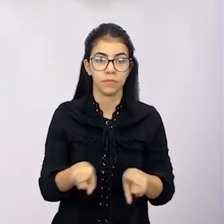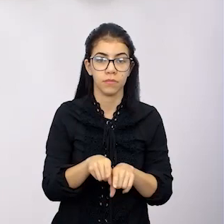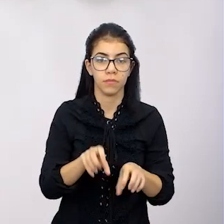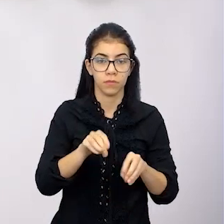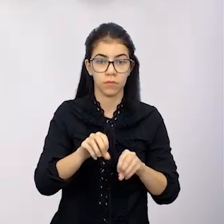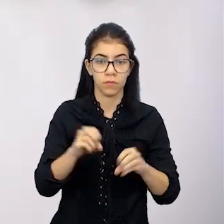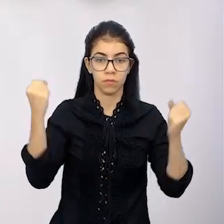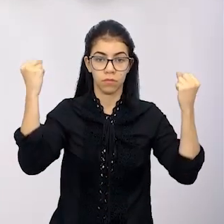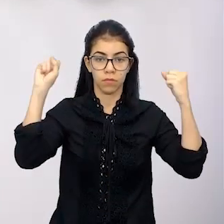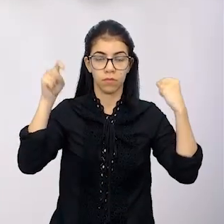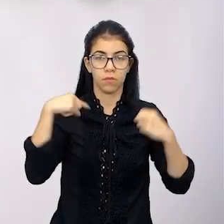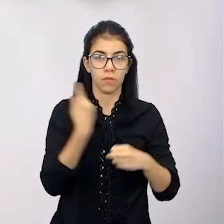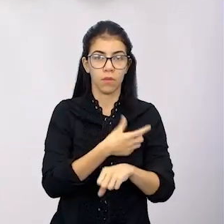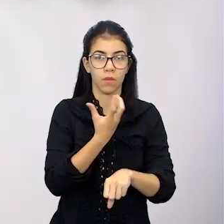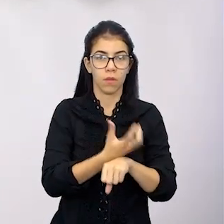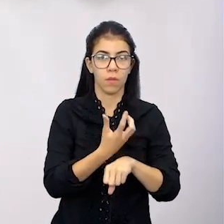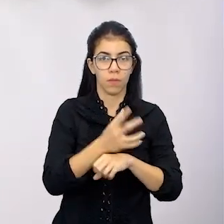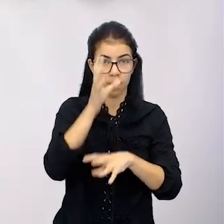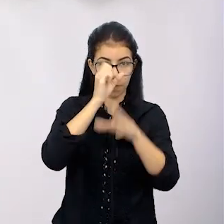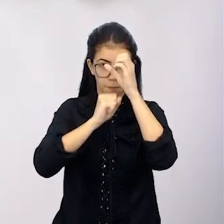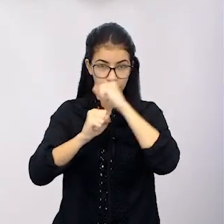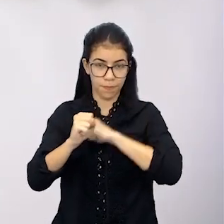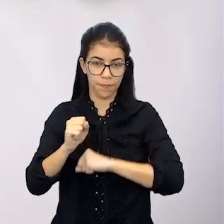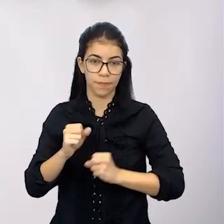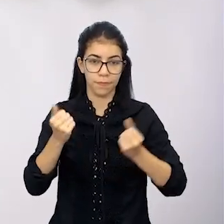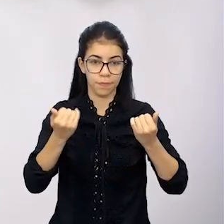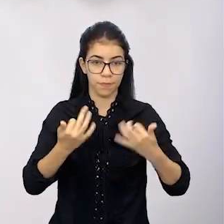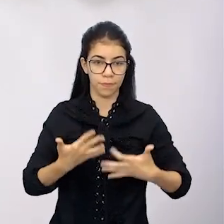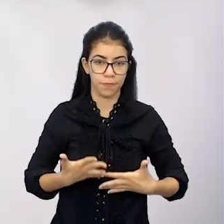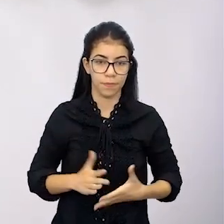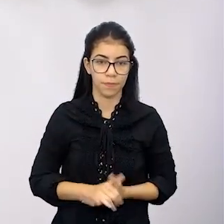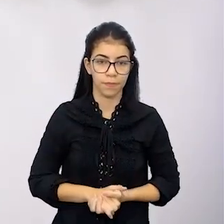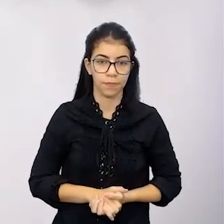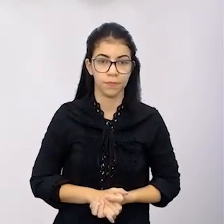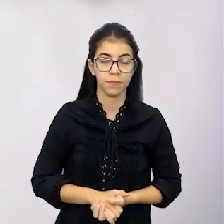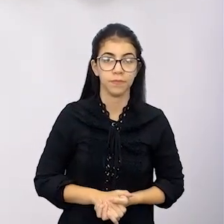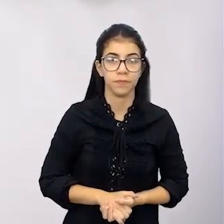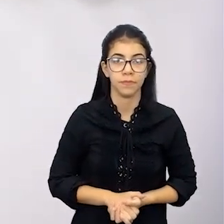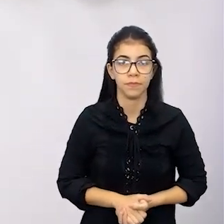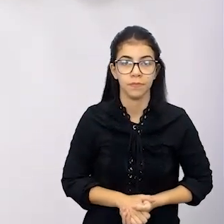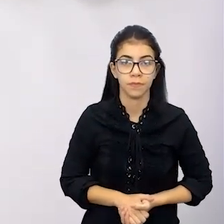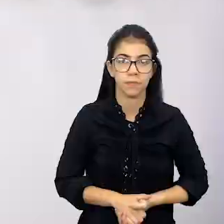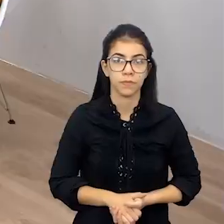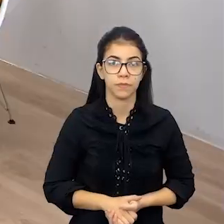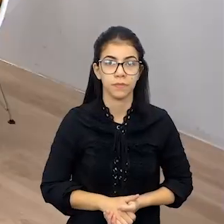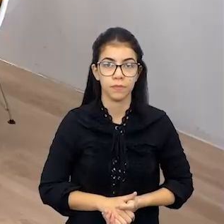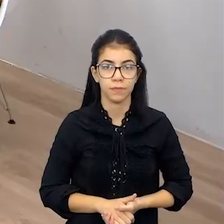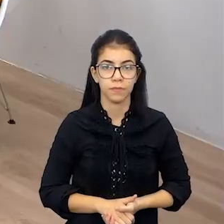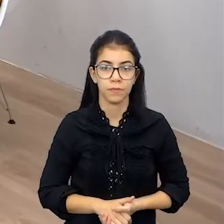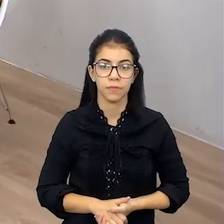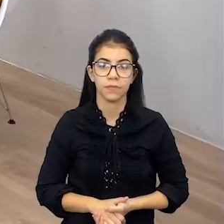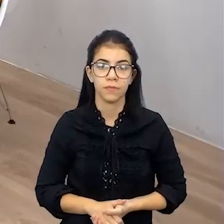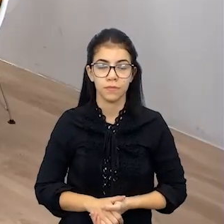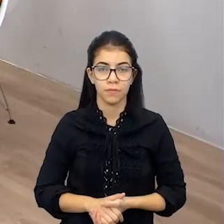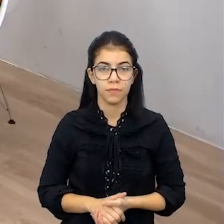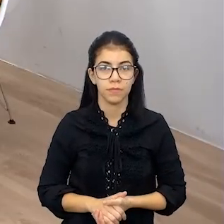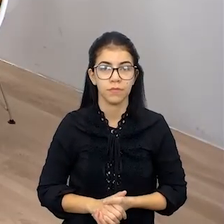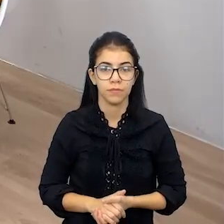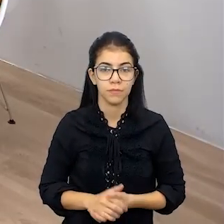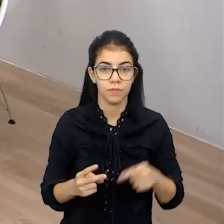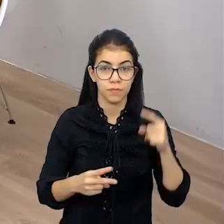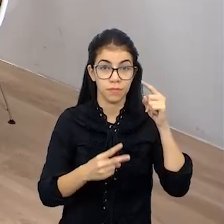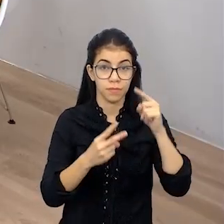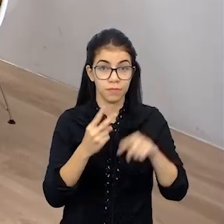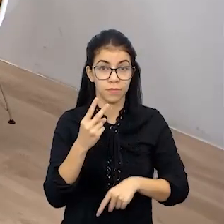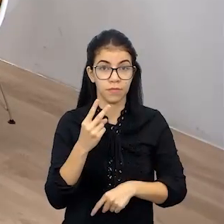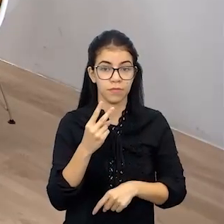educação física, nós vamos puxar para a nossa área um pouquinho, né? Aí não vale, hein? Aí não vale. Ah, você me convidou. Duas